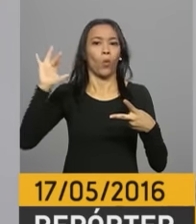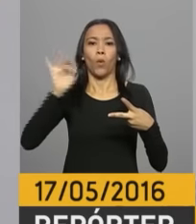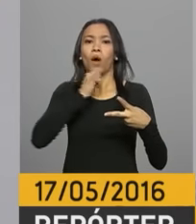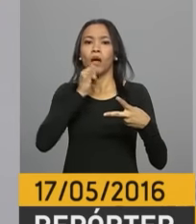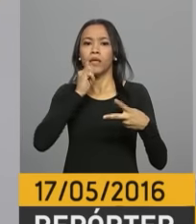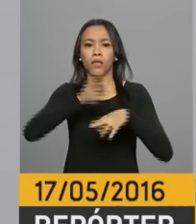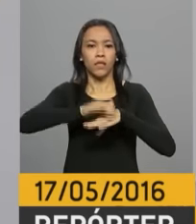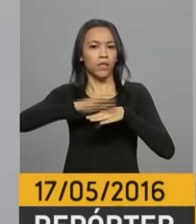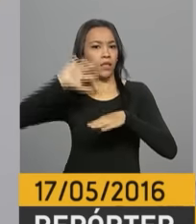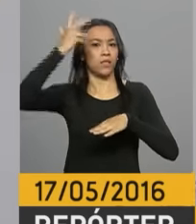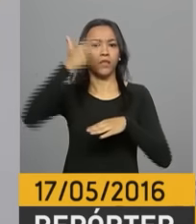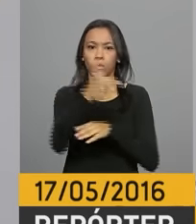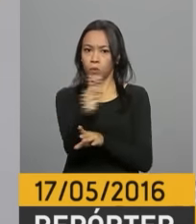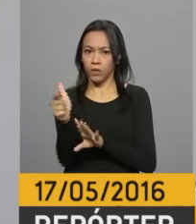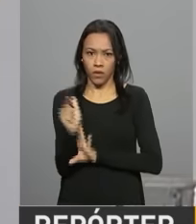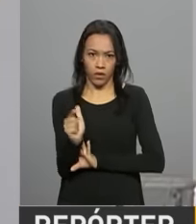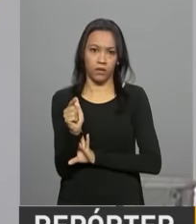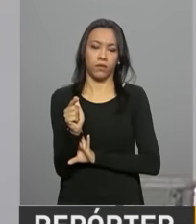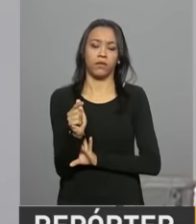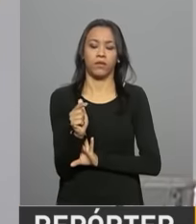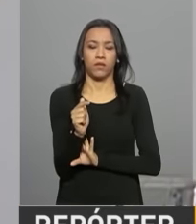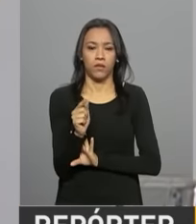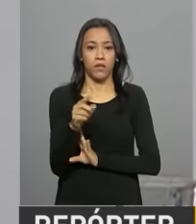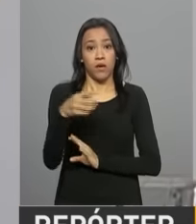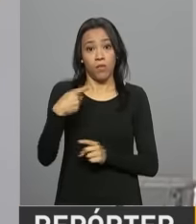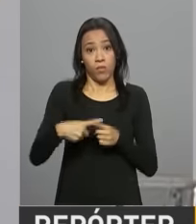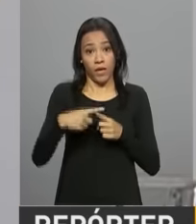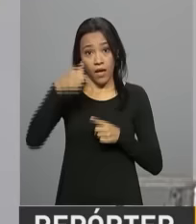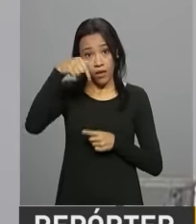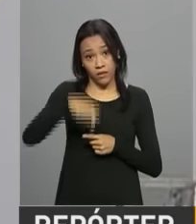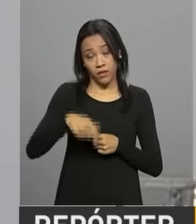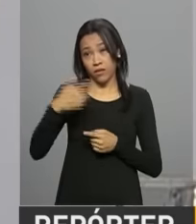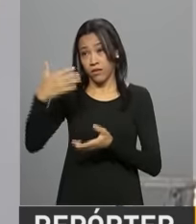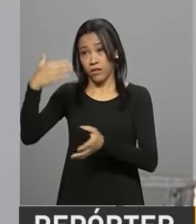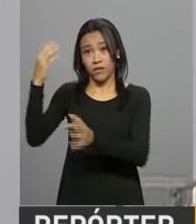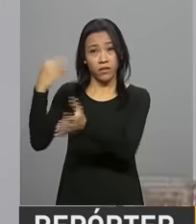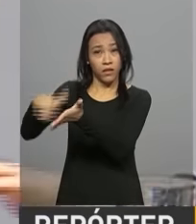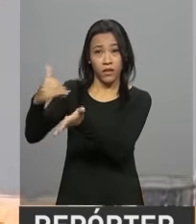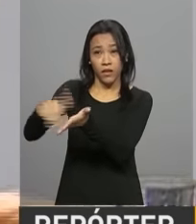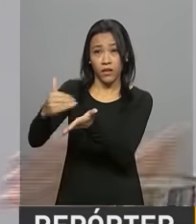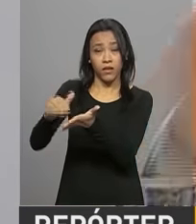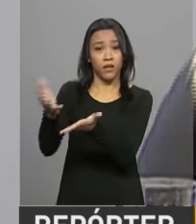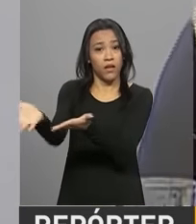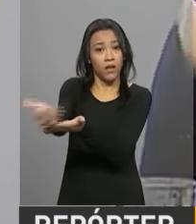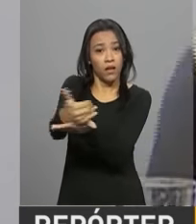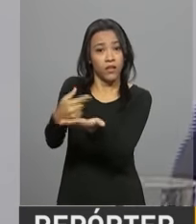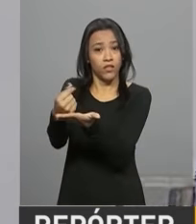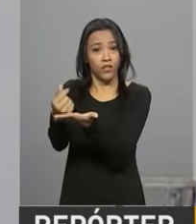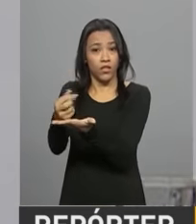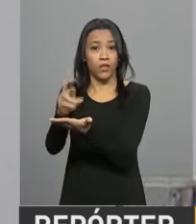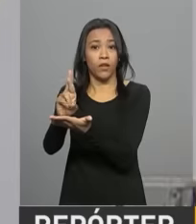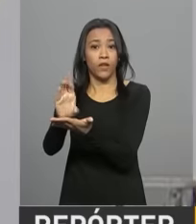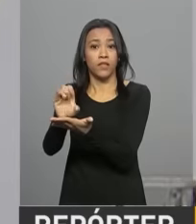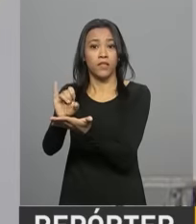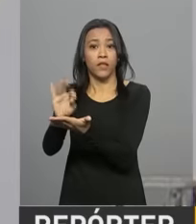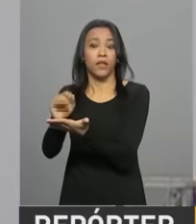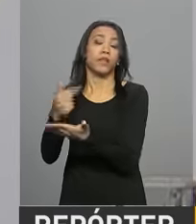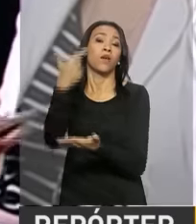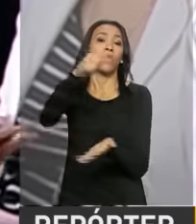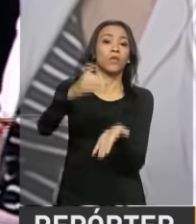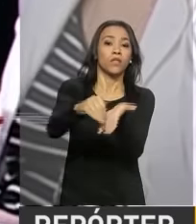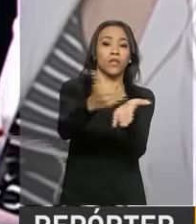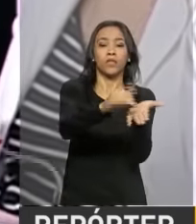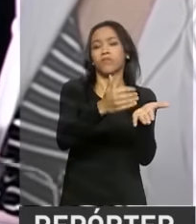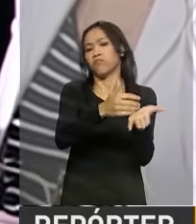seja aqui da Secretaria da Receita Federal, seja Secretaria de Acompanhamento Econômico, seja de outros órgãos do